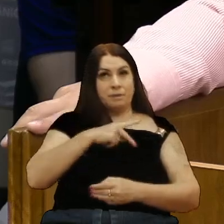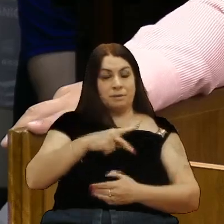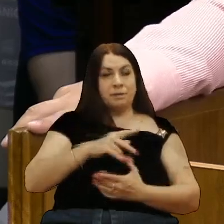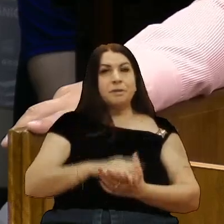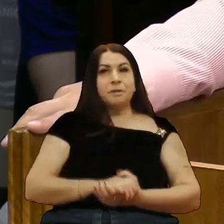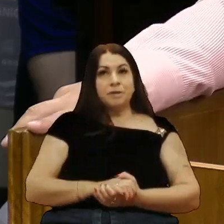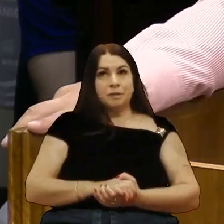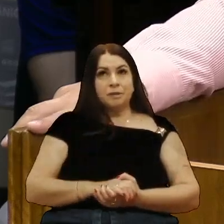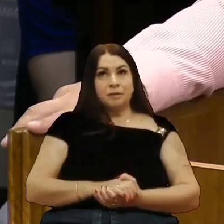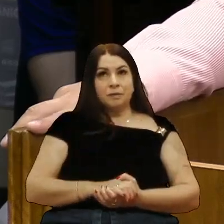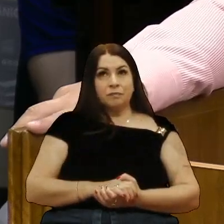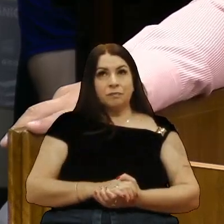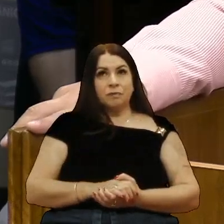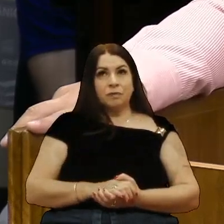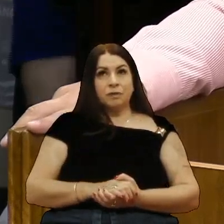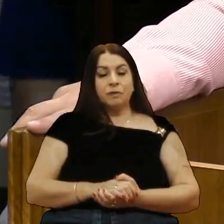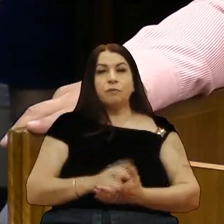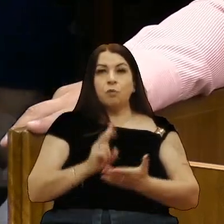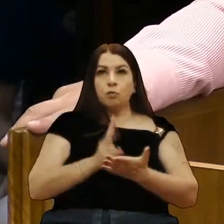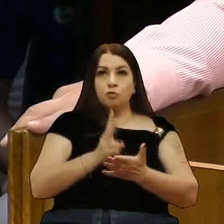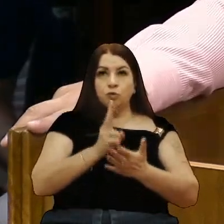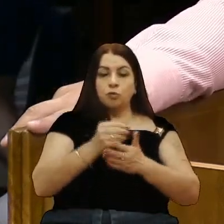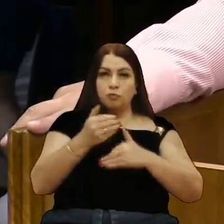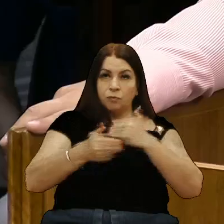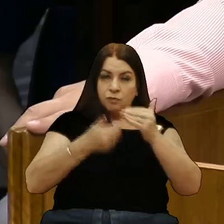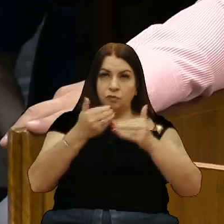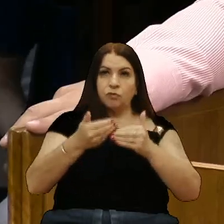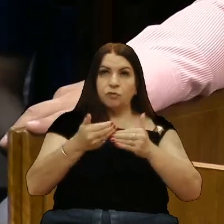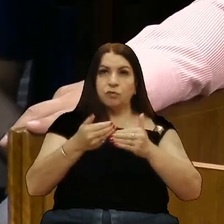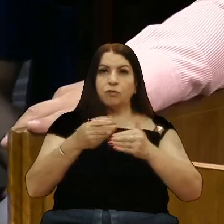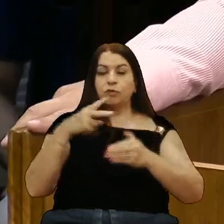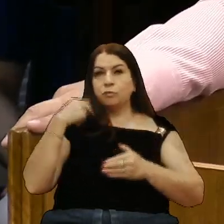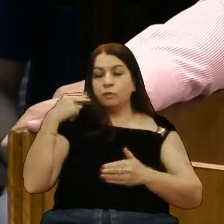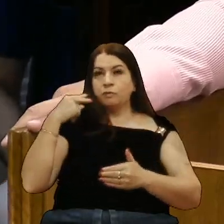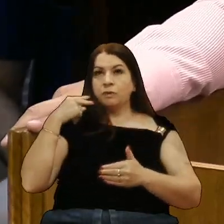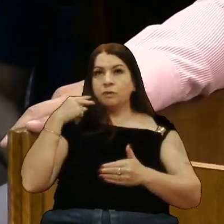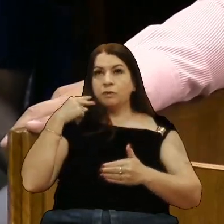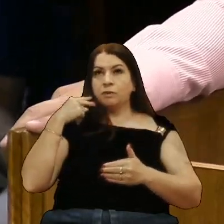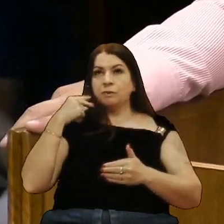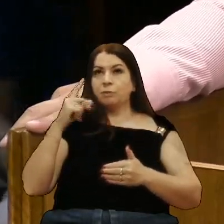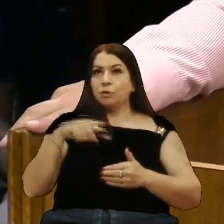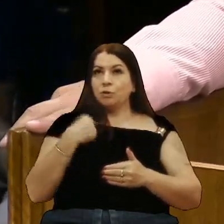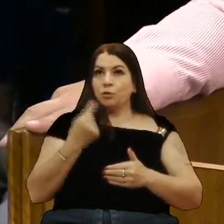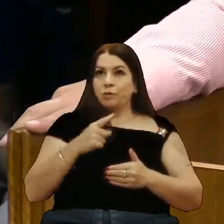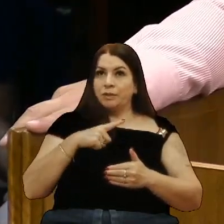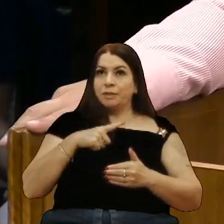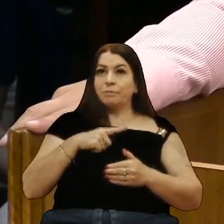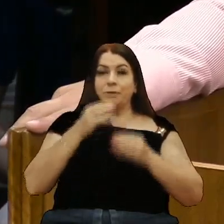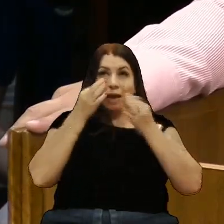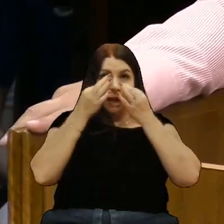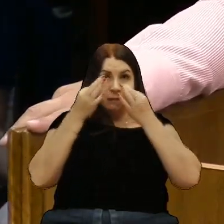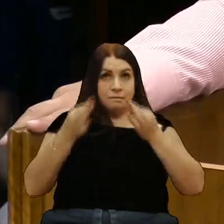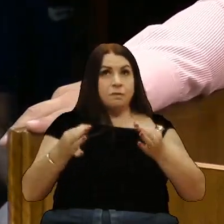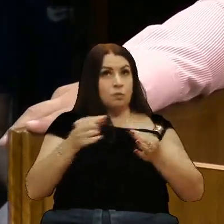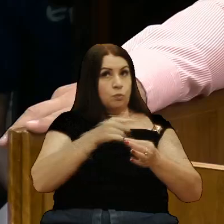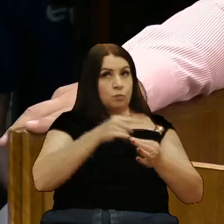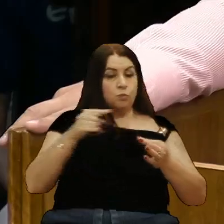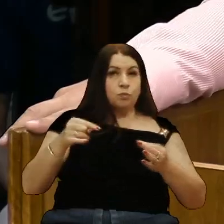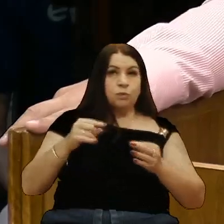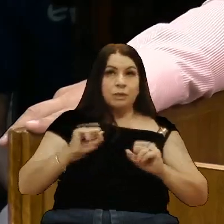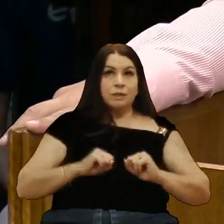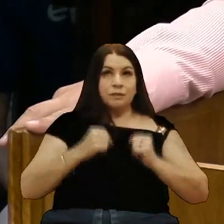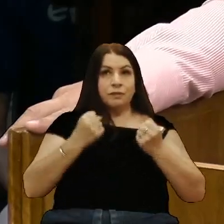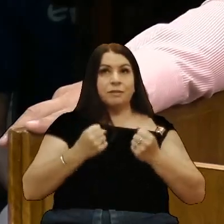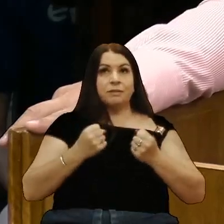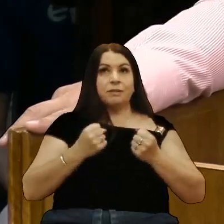presidência, né? Vou seguir a trajetória como vereador, mas nós estaremos atentos na defesa